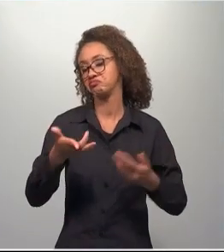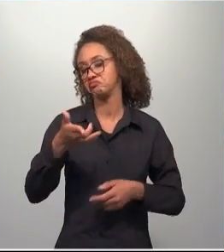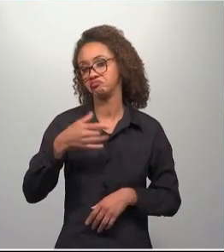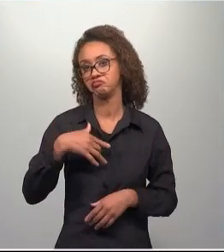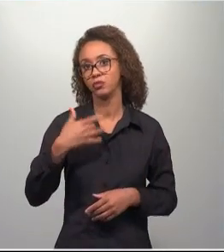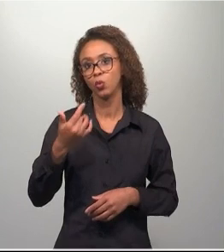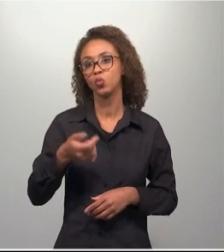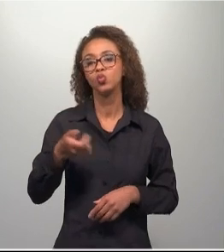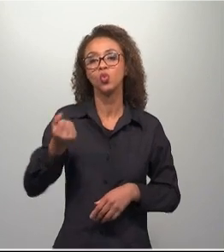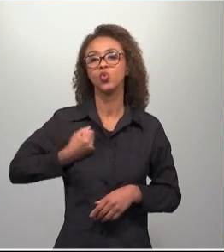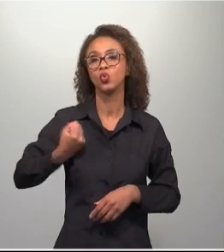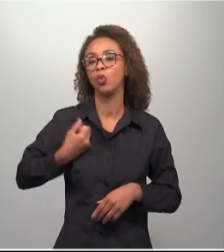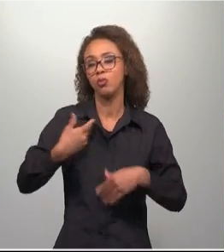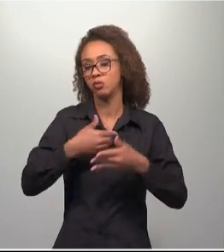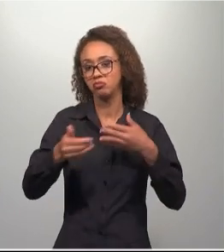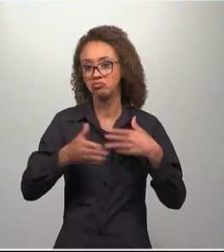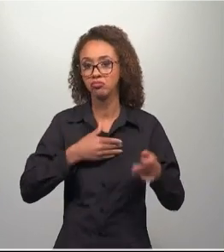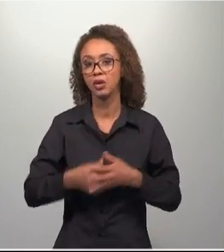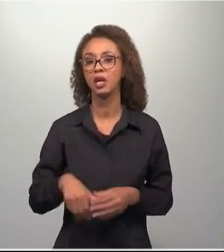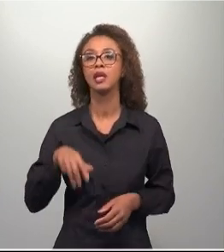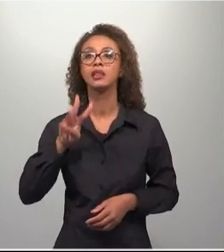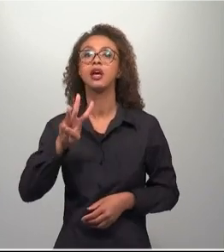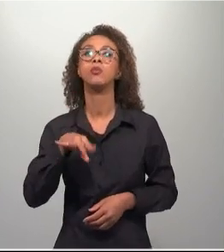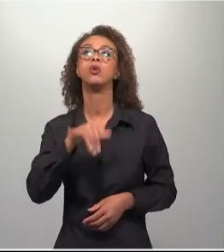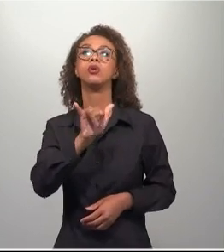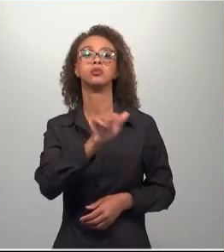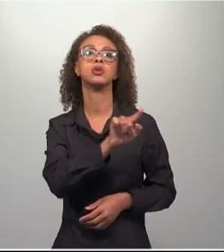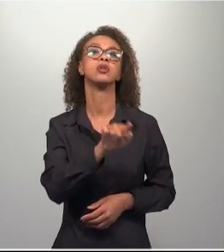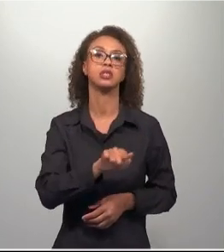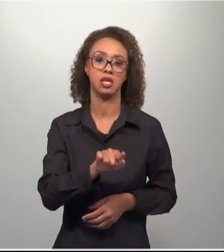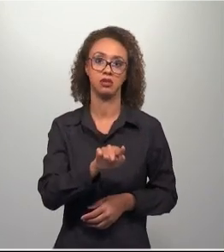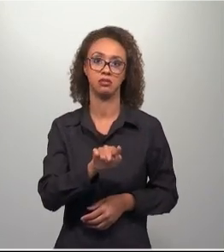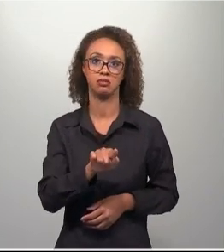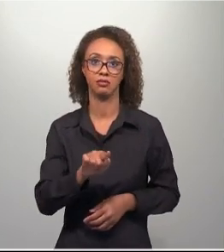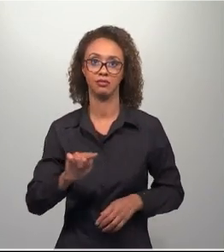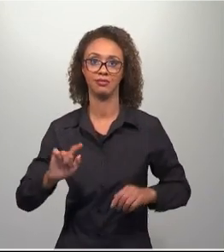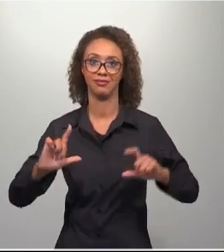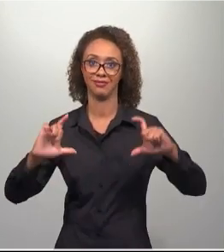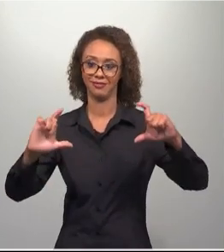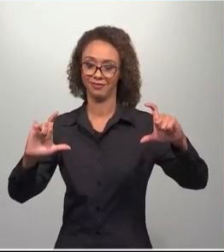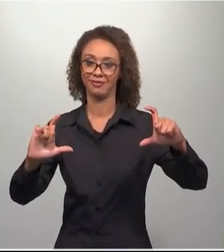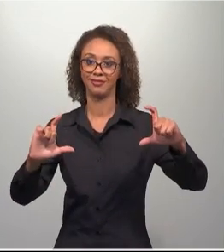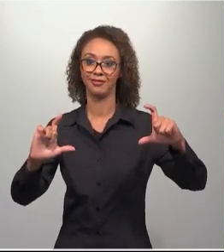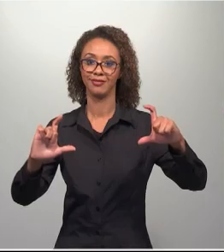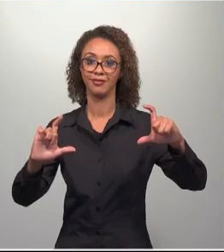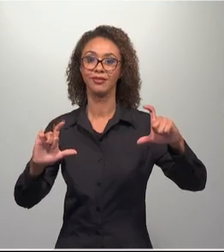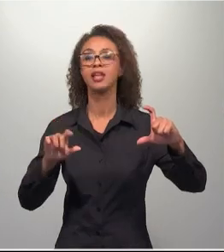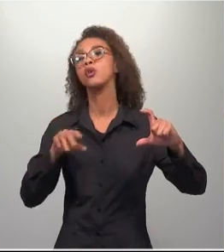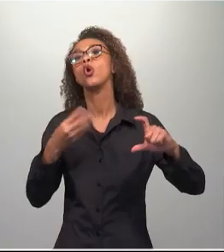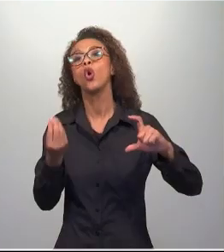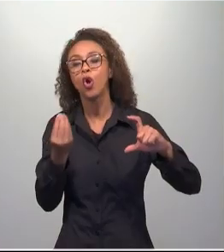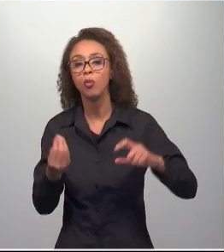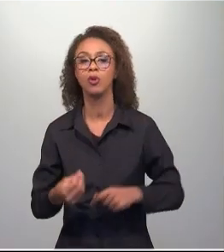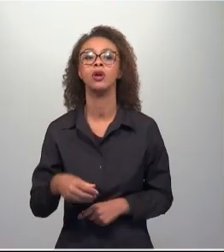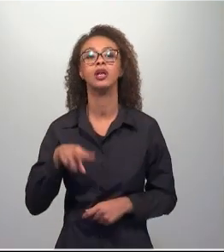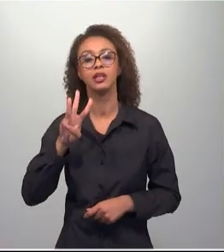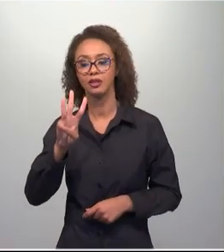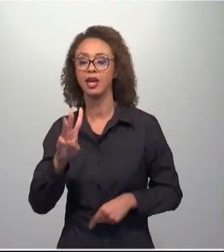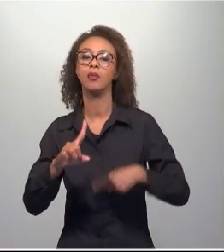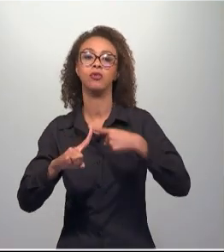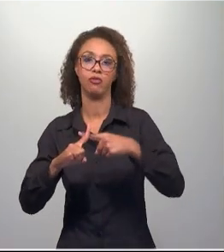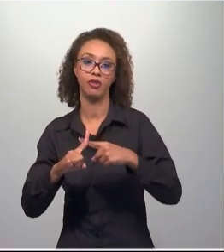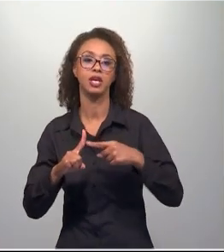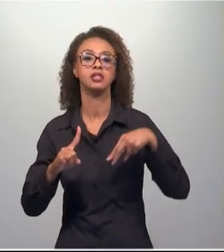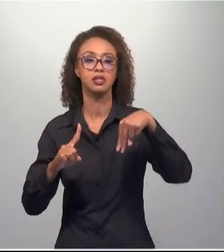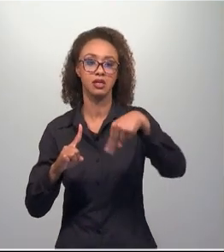w y e x w y z na base n vai ser vezes e elevada ao expoente neste caso